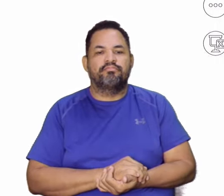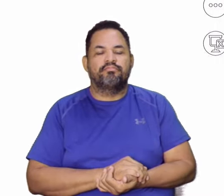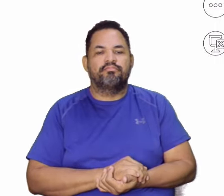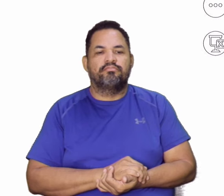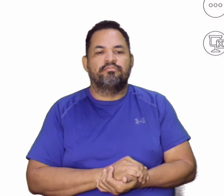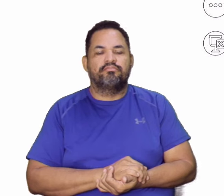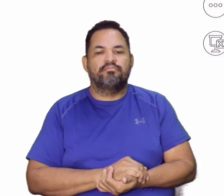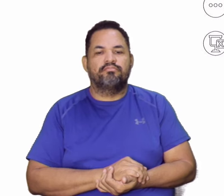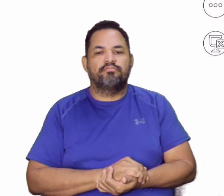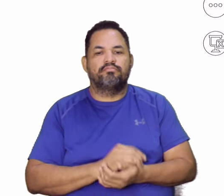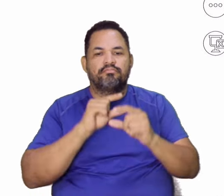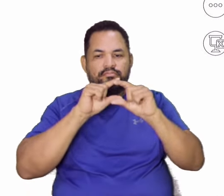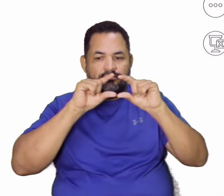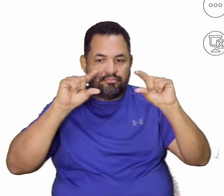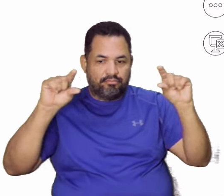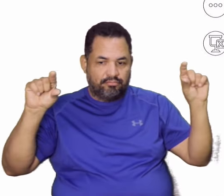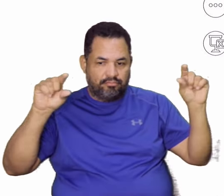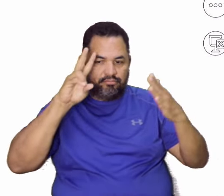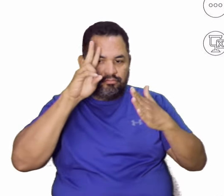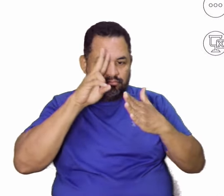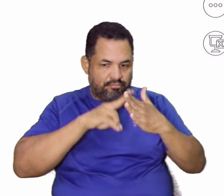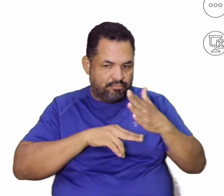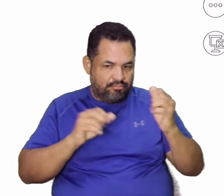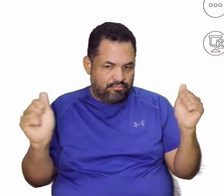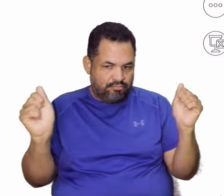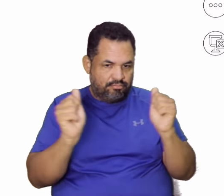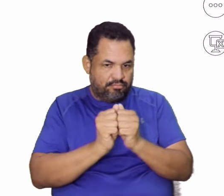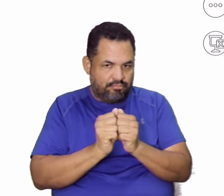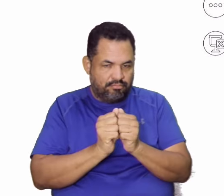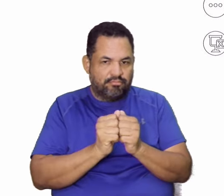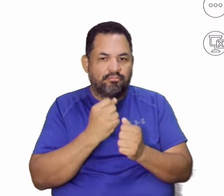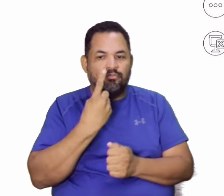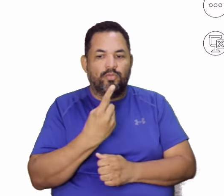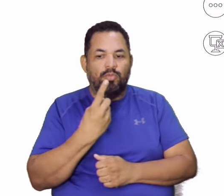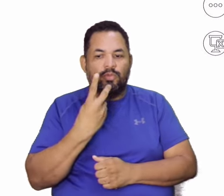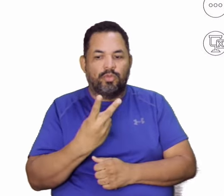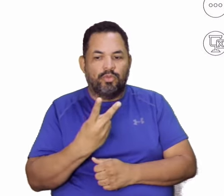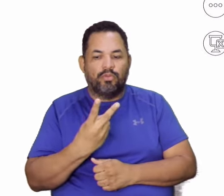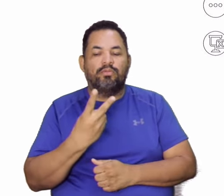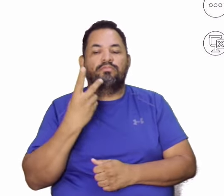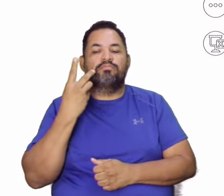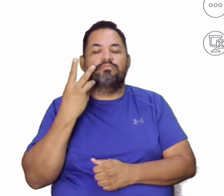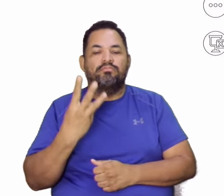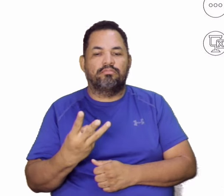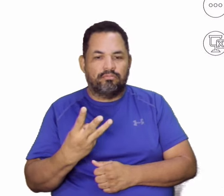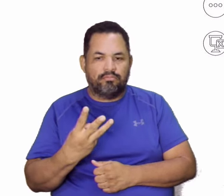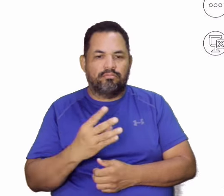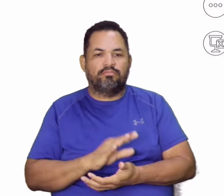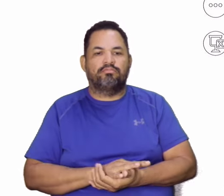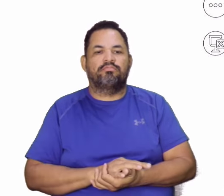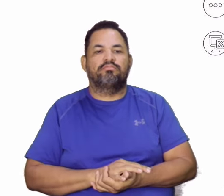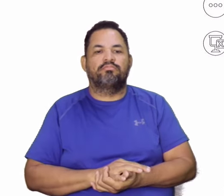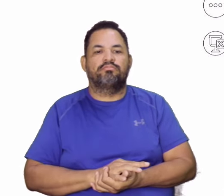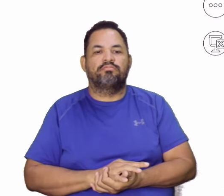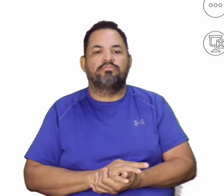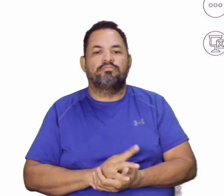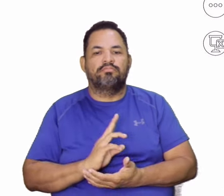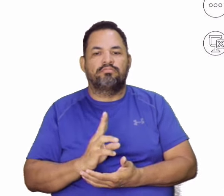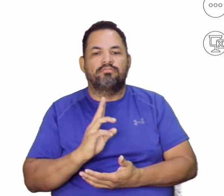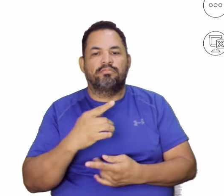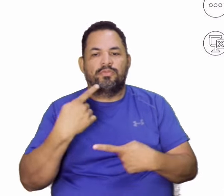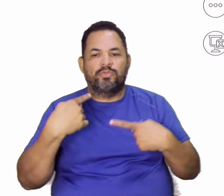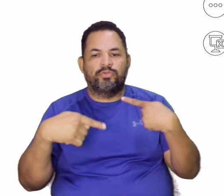vai falar o seguinte eu eu quero que você le é junto comigo no três hein 1 2 3